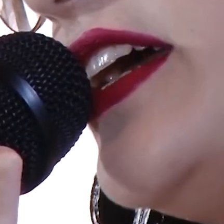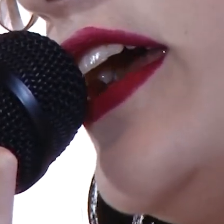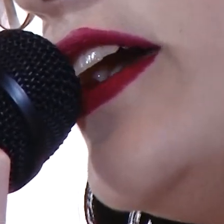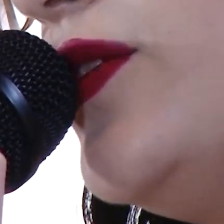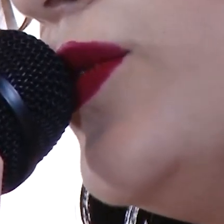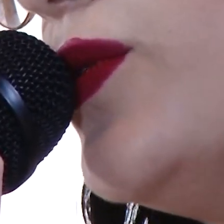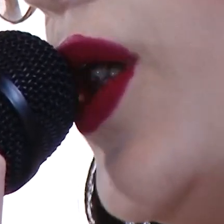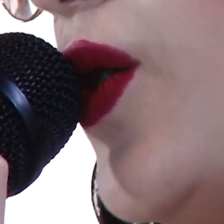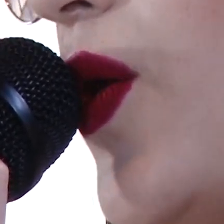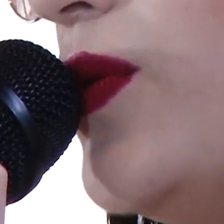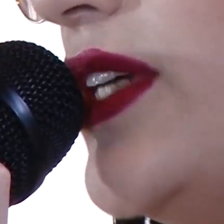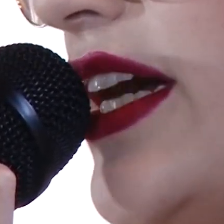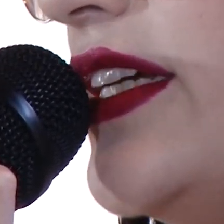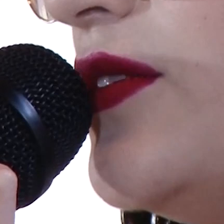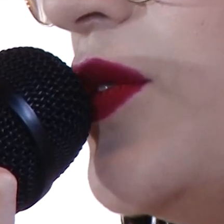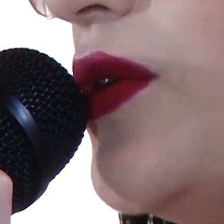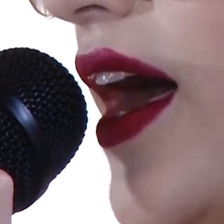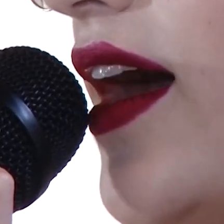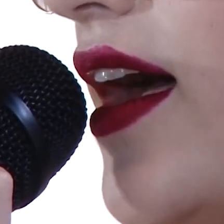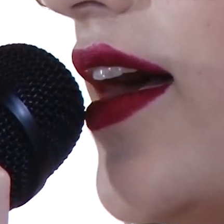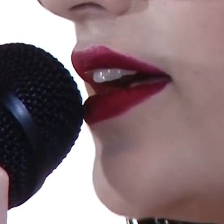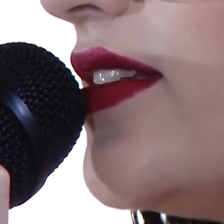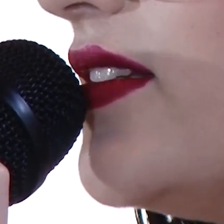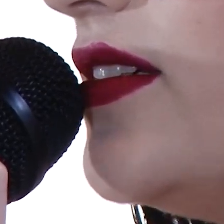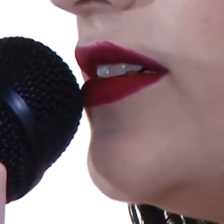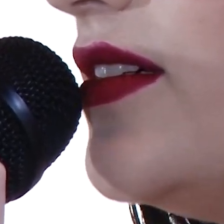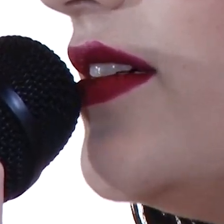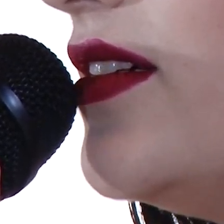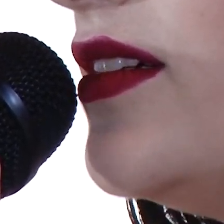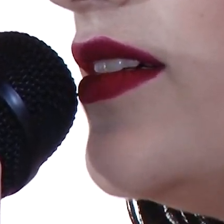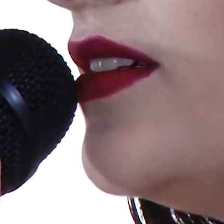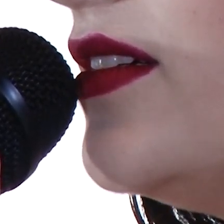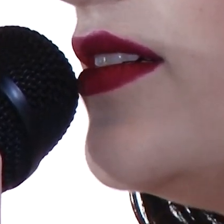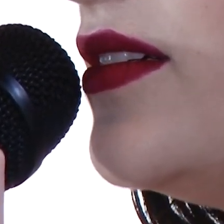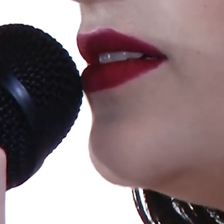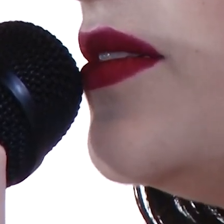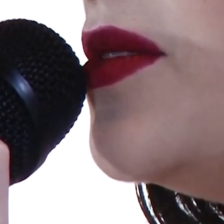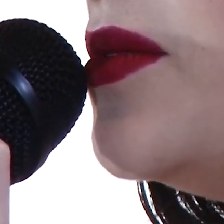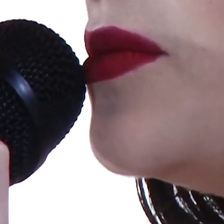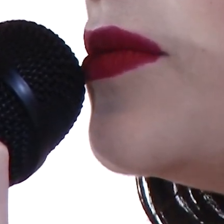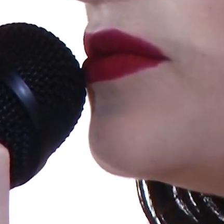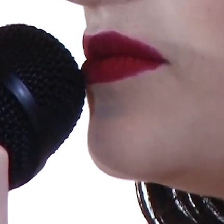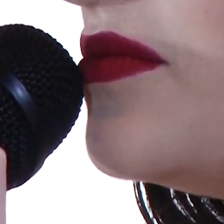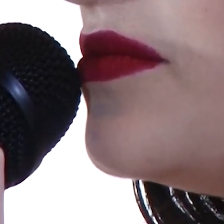harmonizaram um segredo, contrariando a razão.